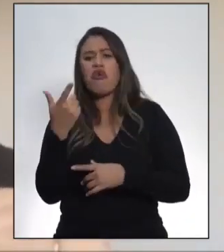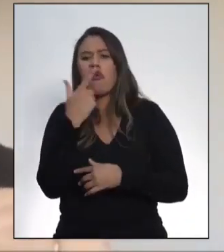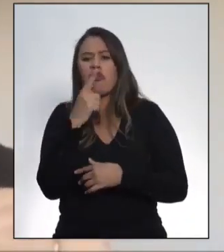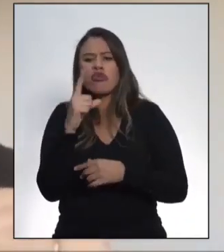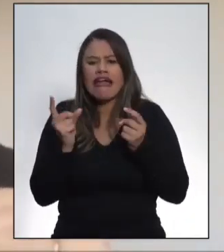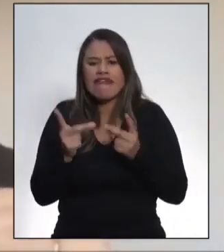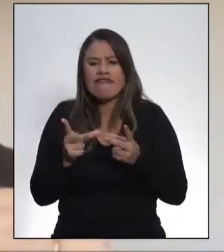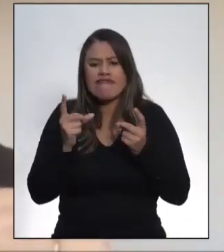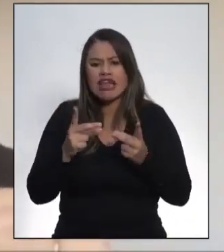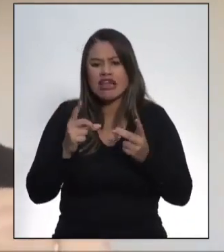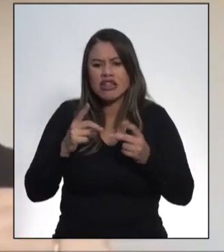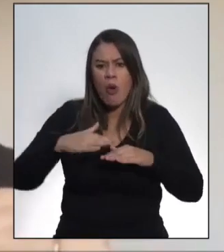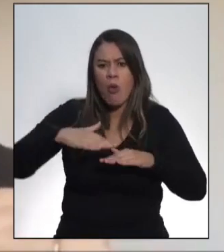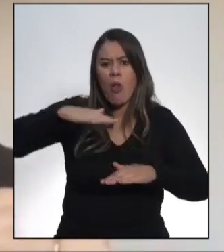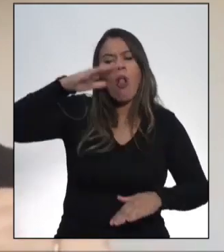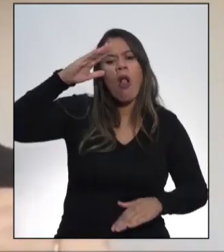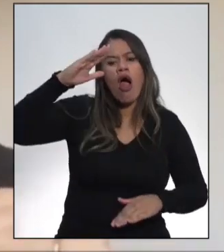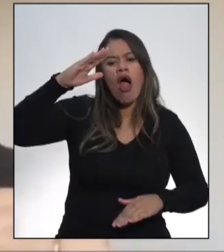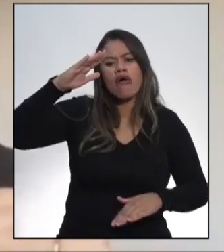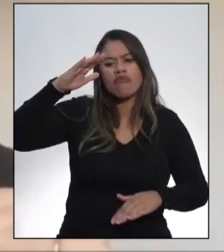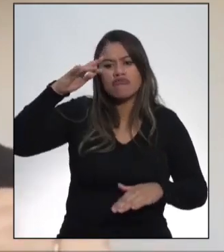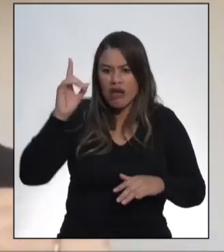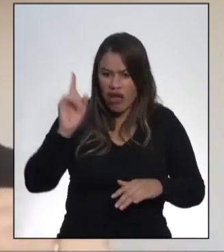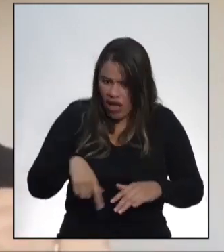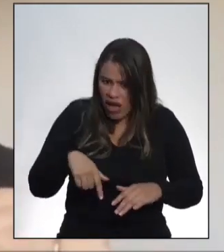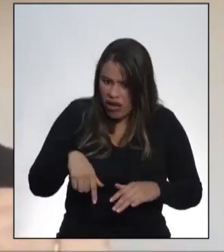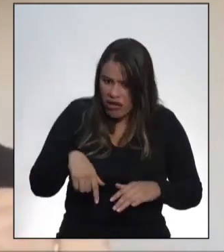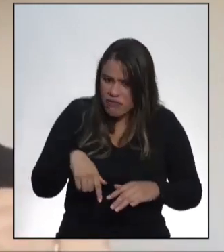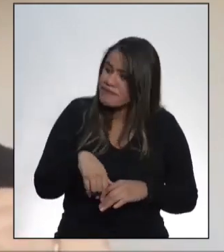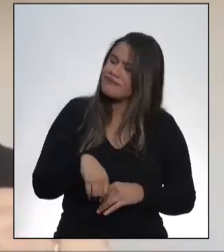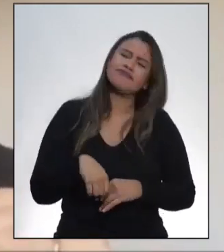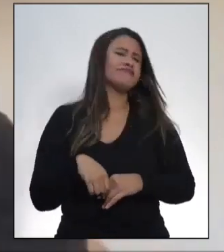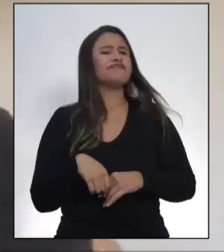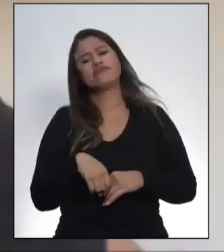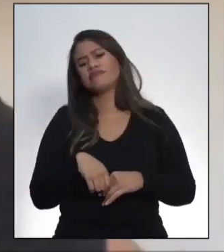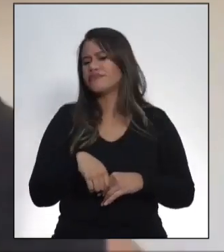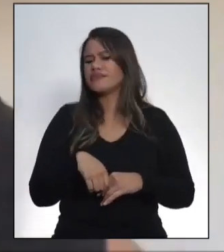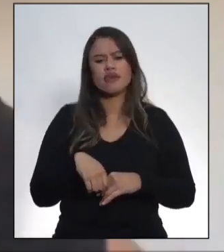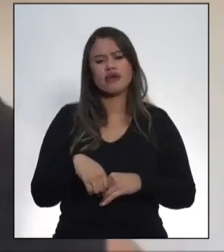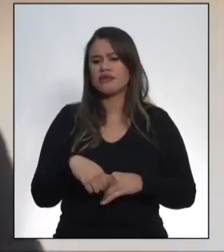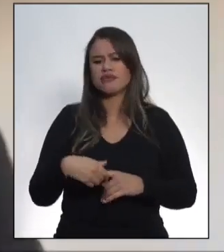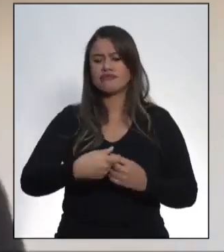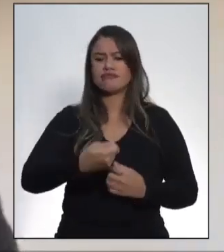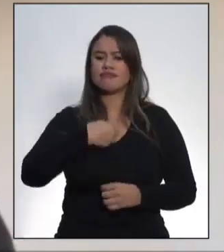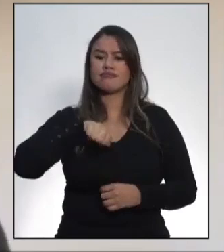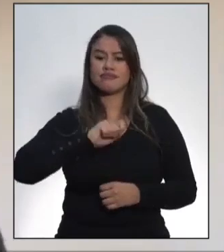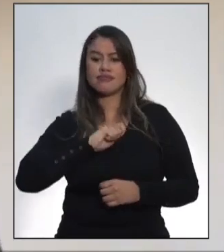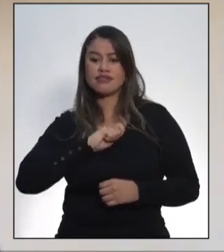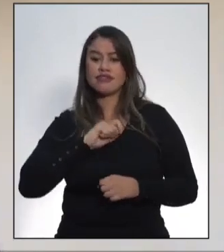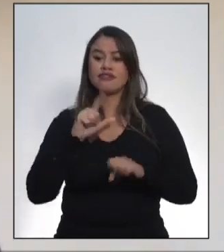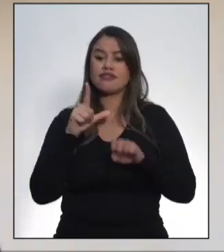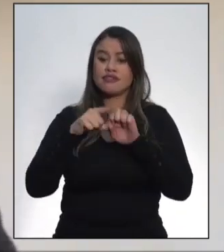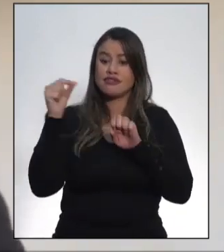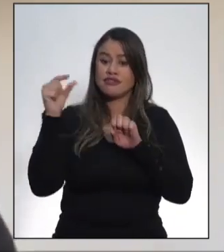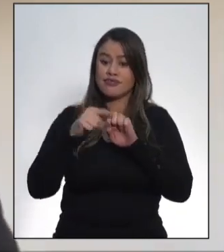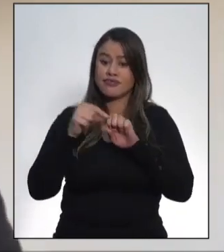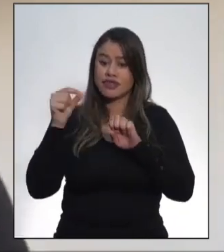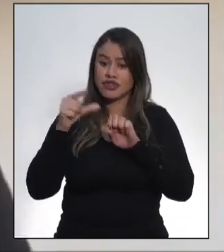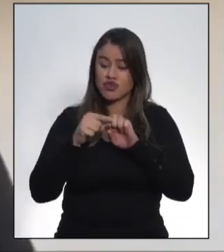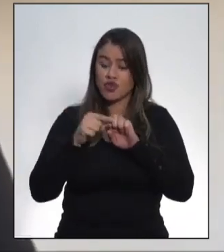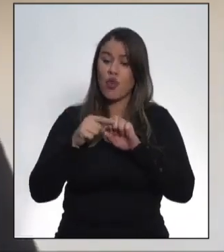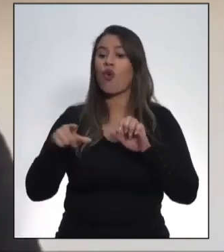muito alto? Provavelmente não. Se eu sou empreendedor de uma concessionária de carros de